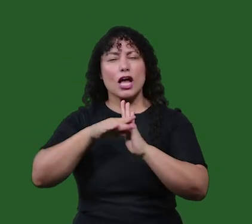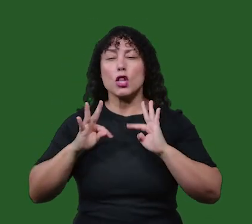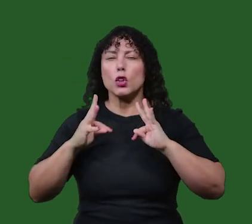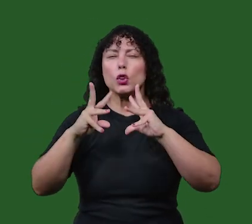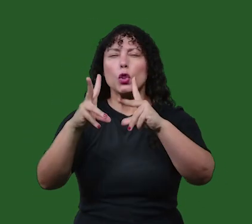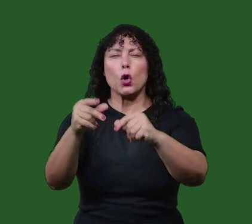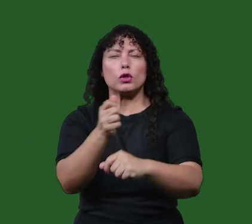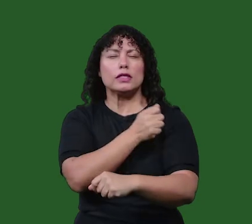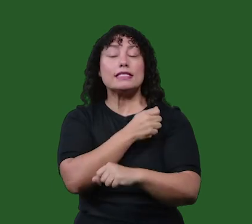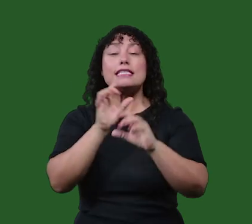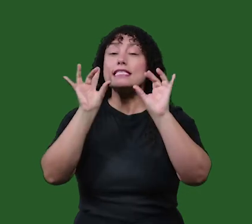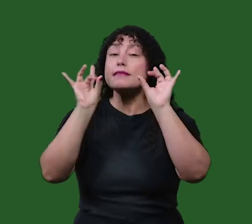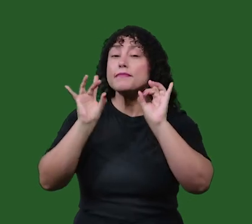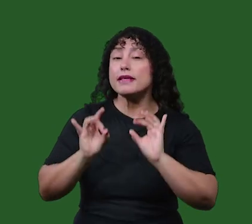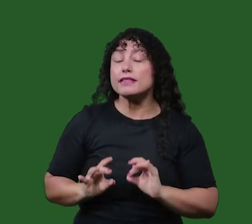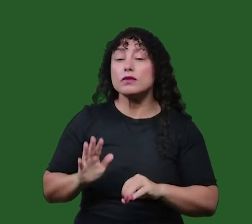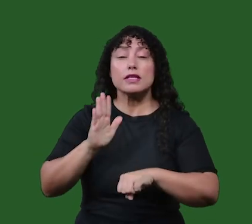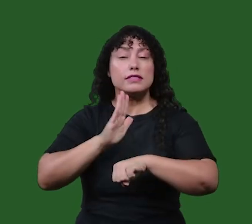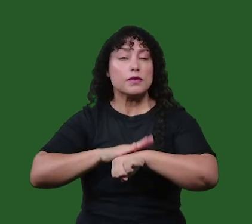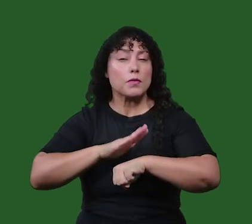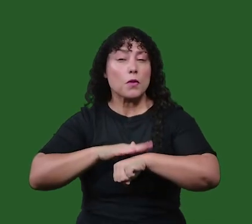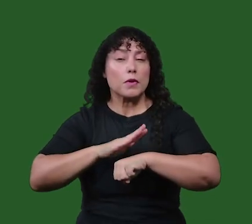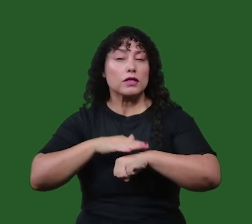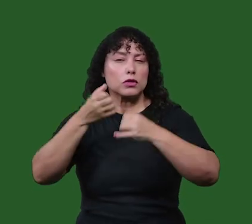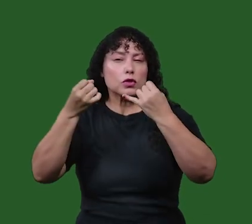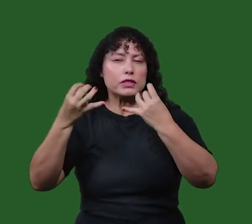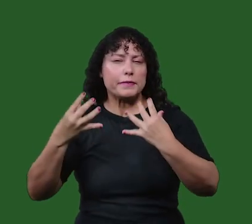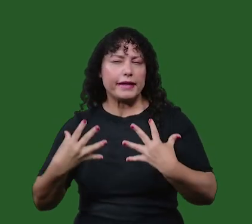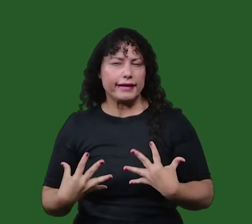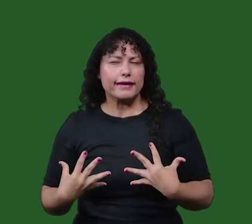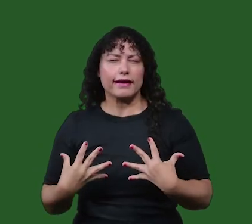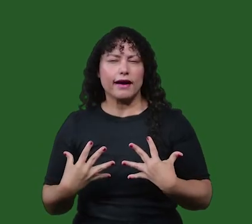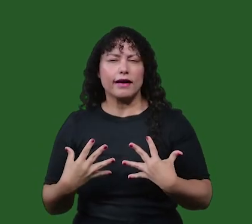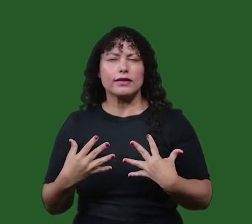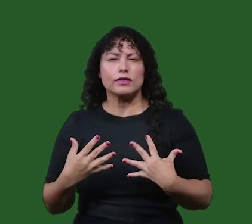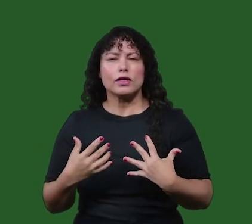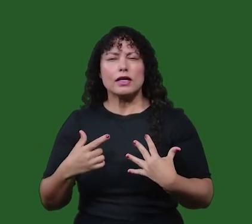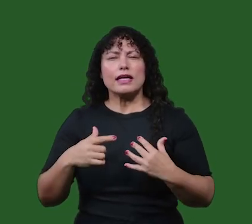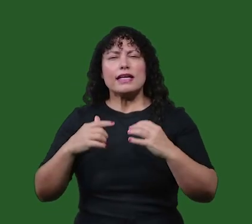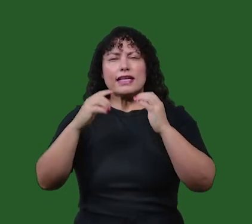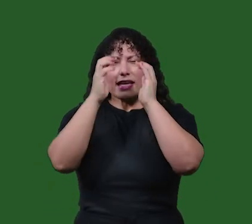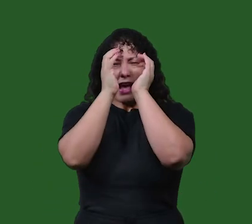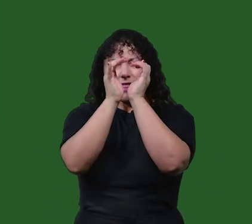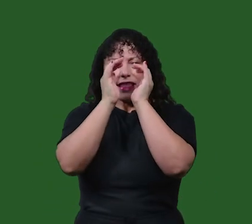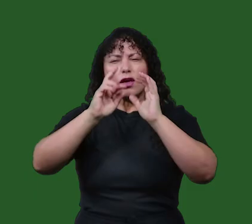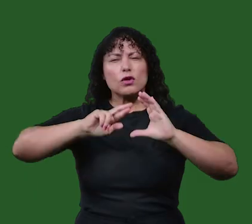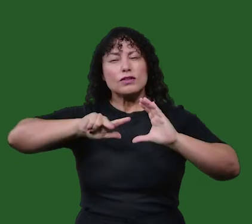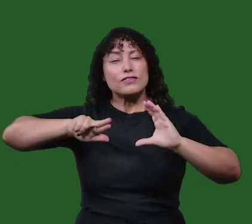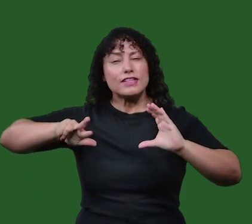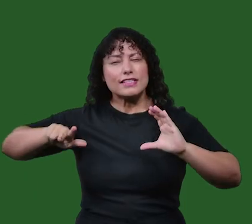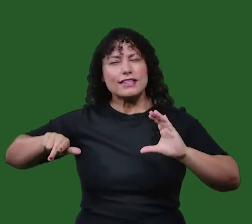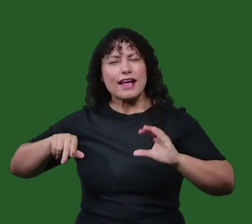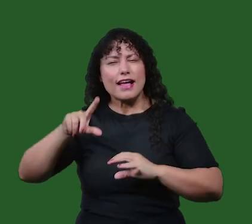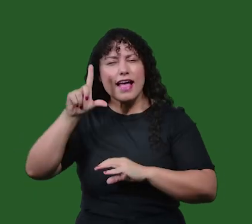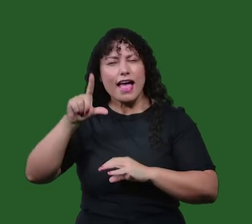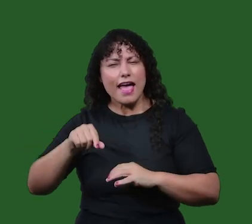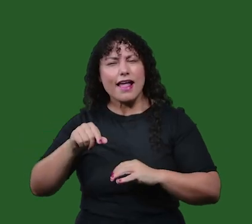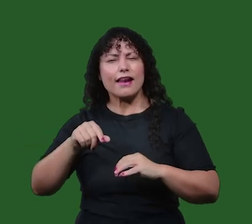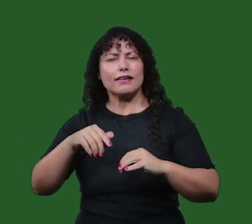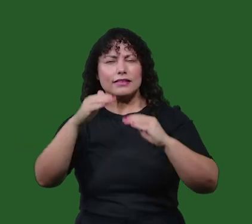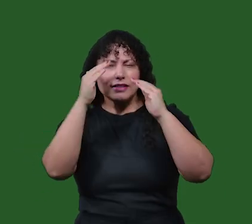atingir todos os alunos, especialmente nesse momento do qual eu falo, né, quando a neurodiversidade ela